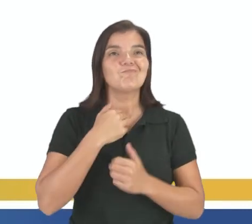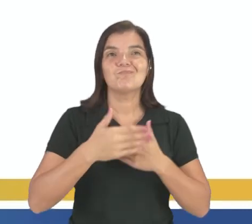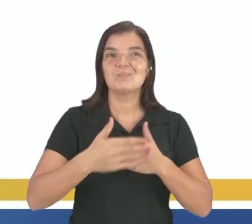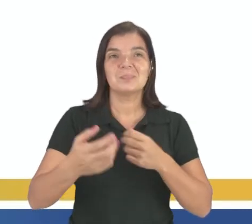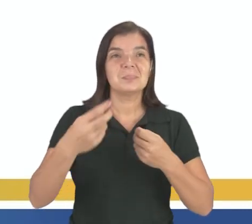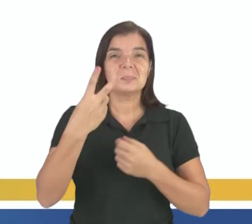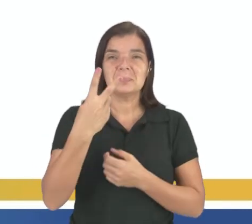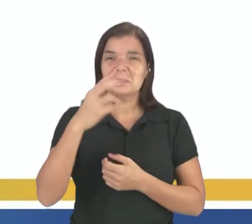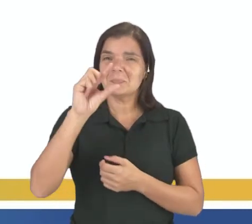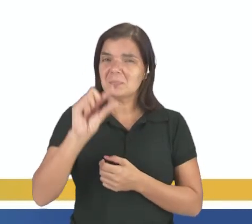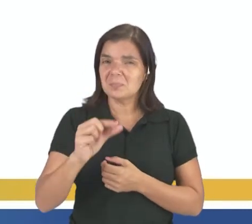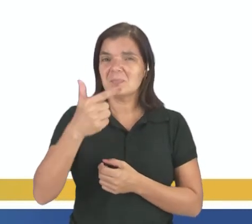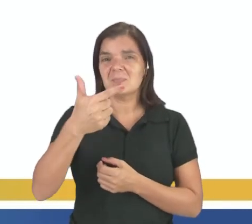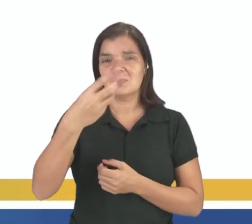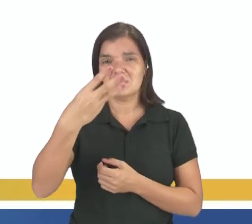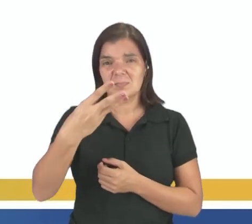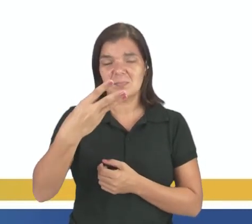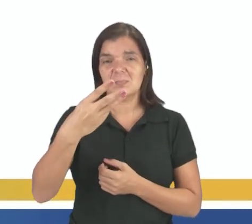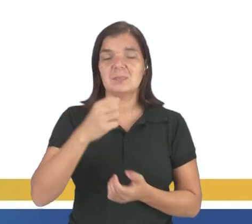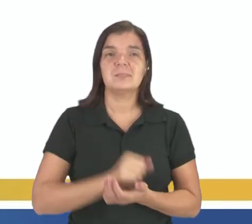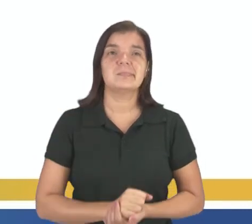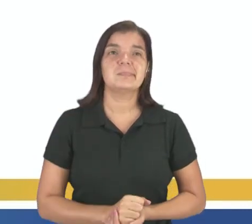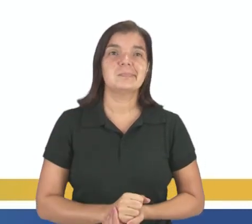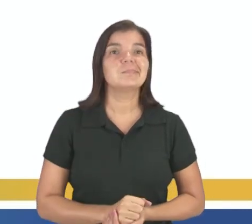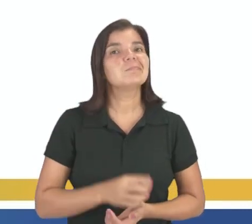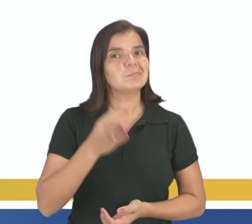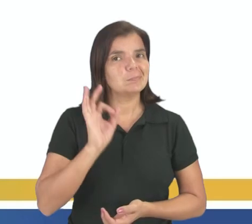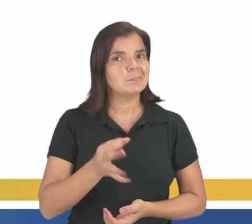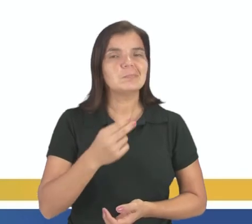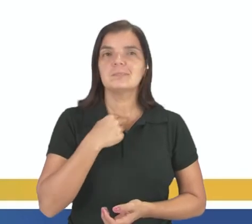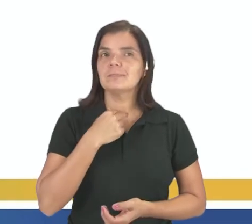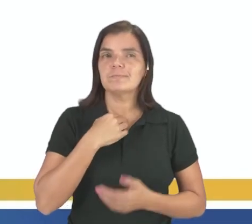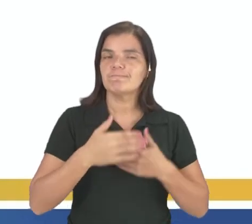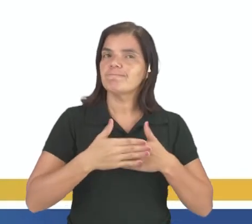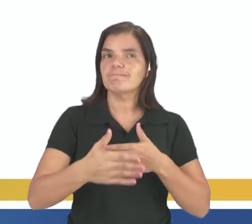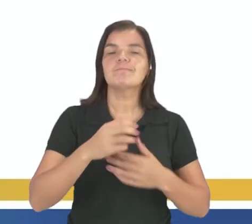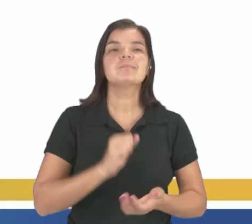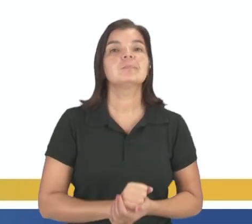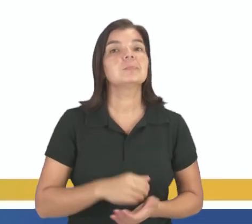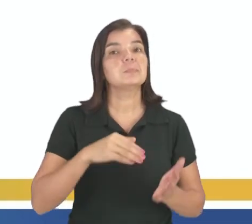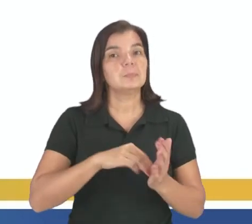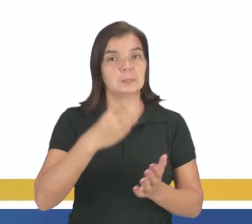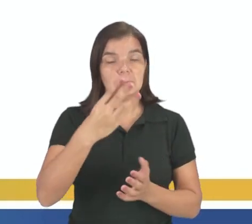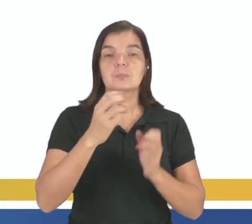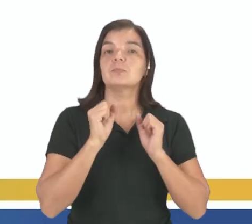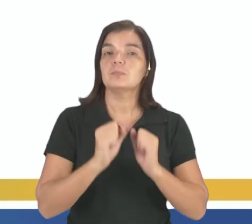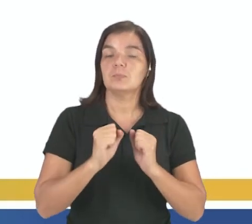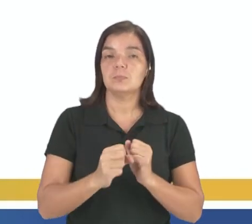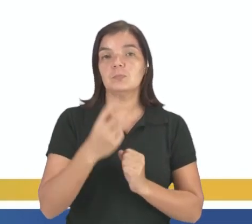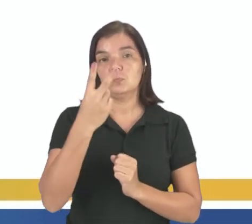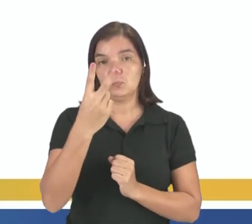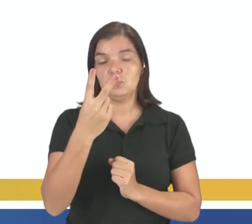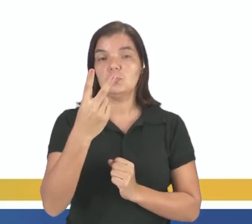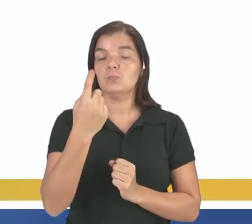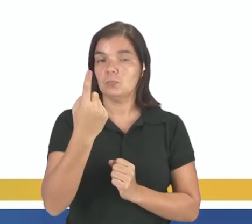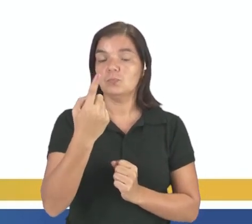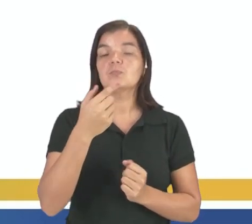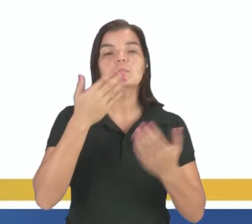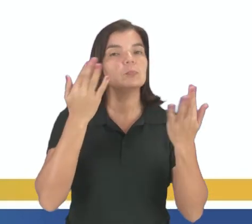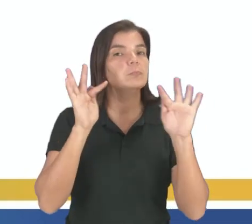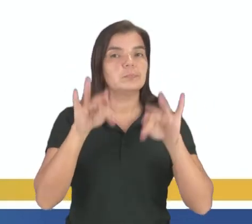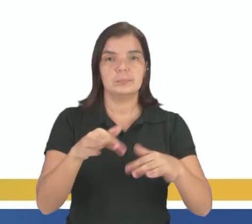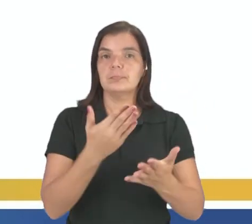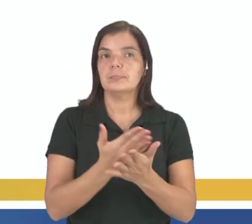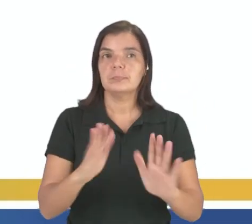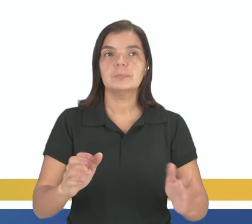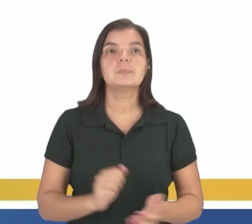prosseguirá se tiver menos de três jogadores tá correta não prosseguirá em até três pode dois jogadores o árbitro encerra